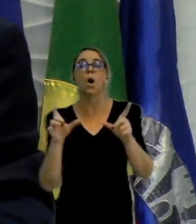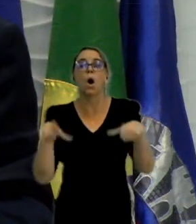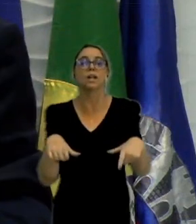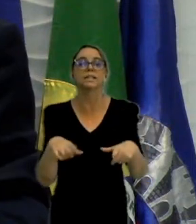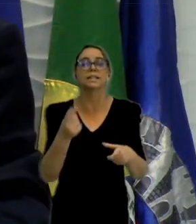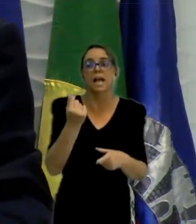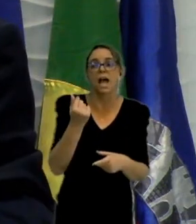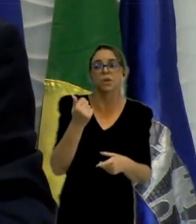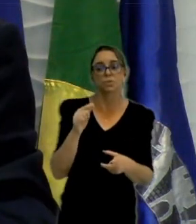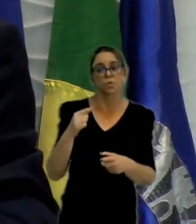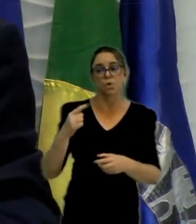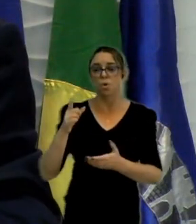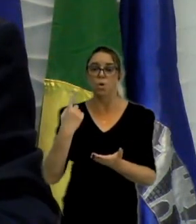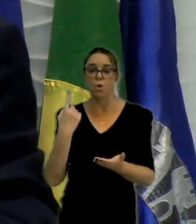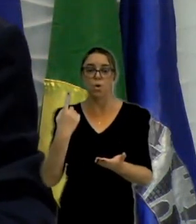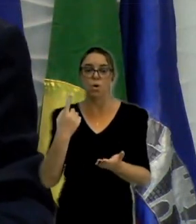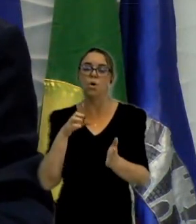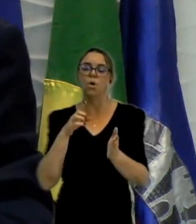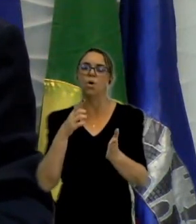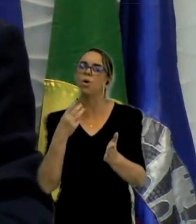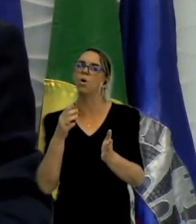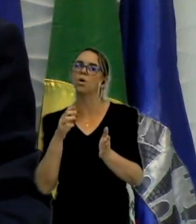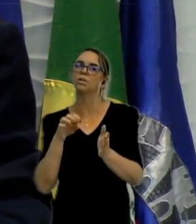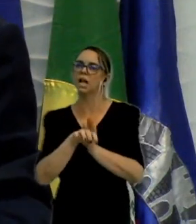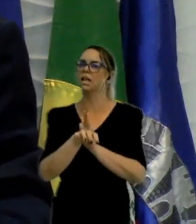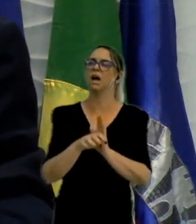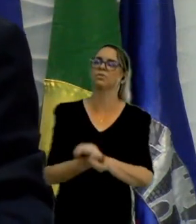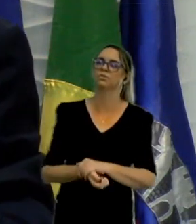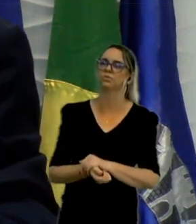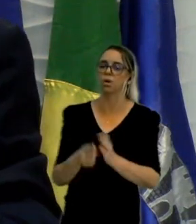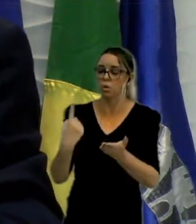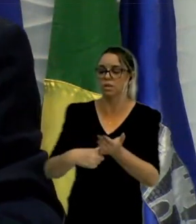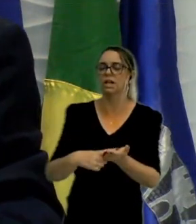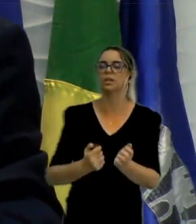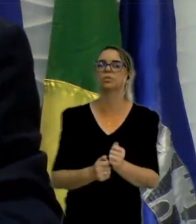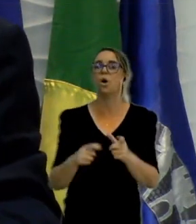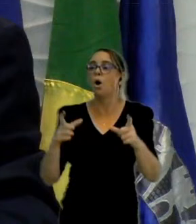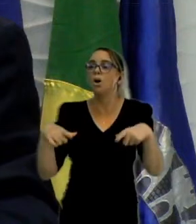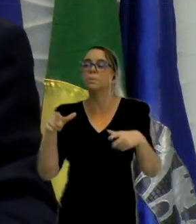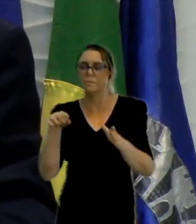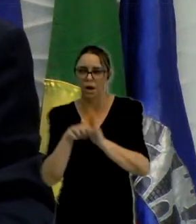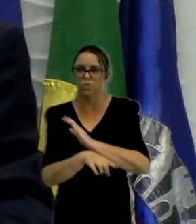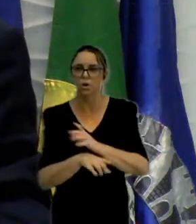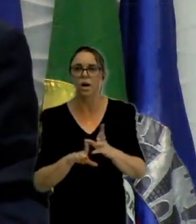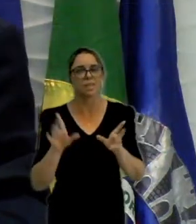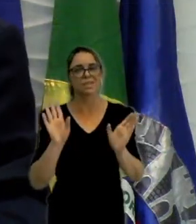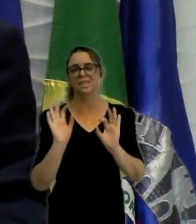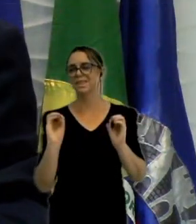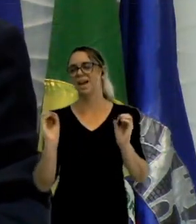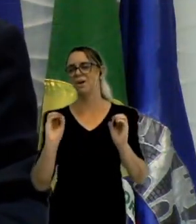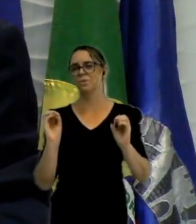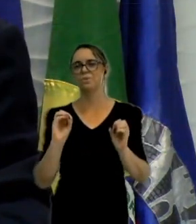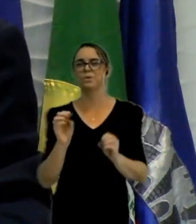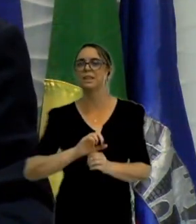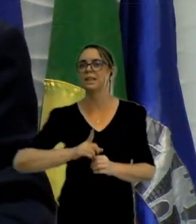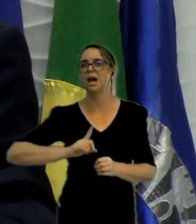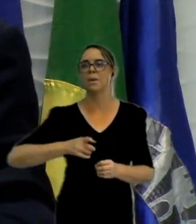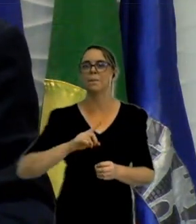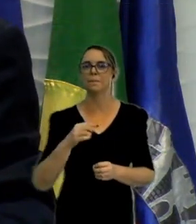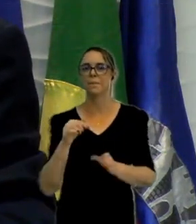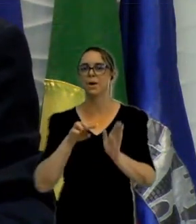dos contratados? Aonde ficou? Não perguntou. Vossa Excelência não perguntou onde estava o dinheiro dos